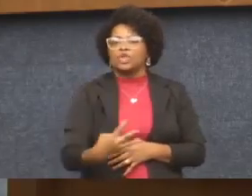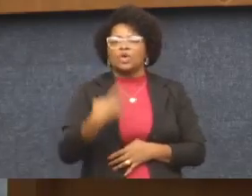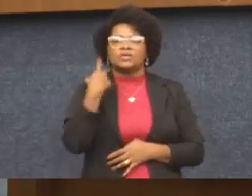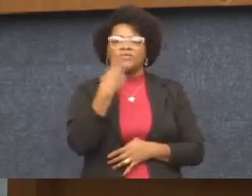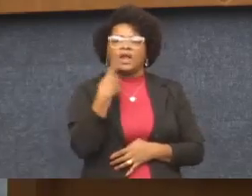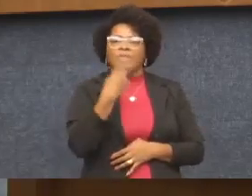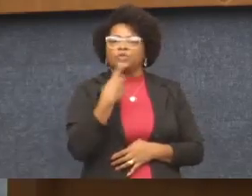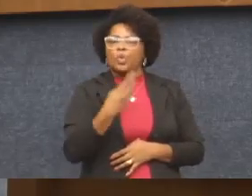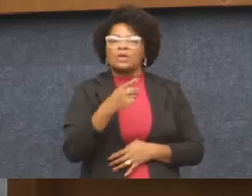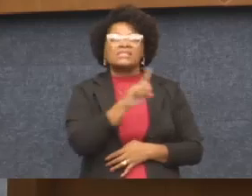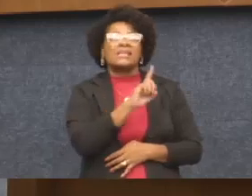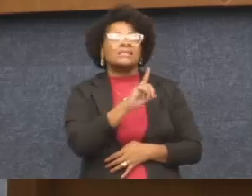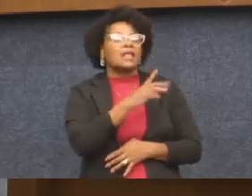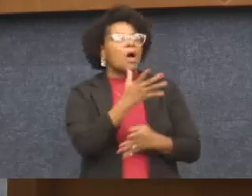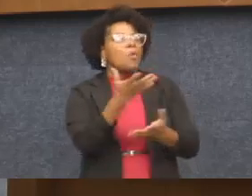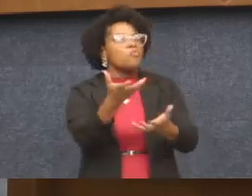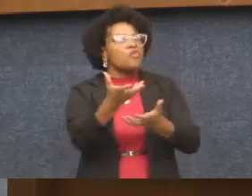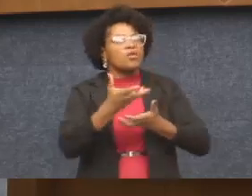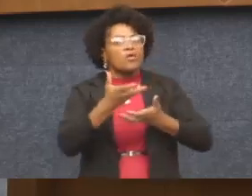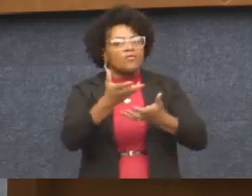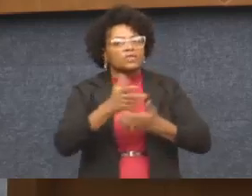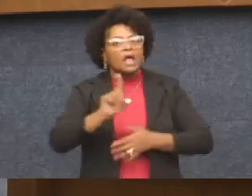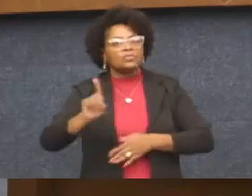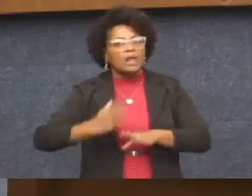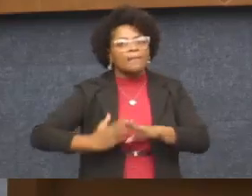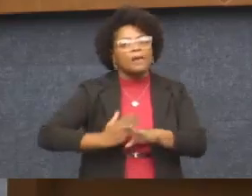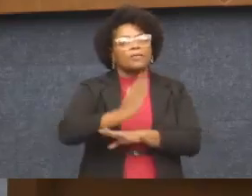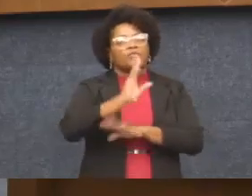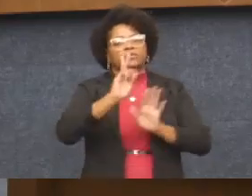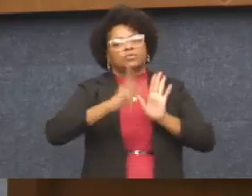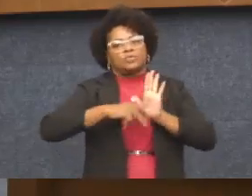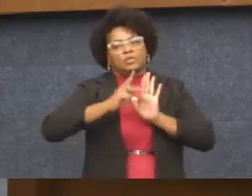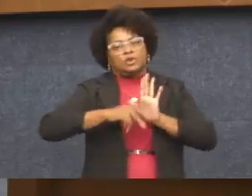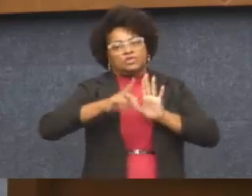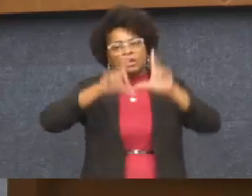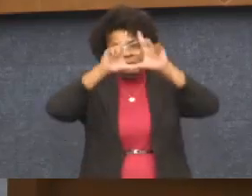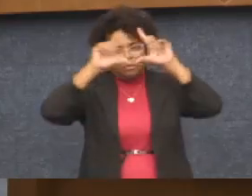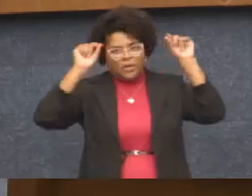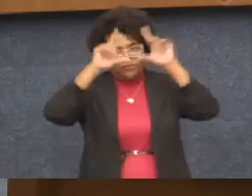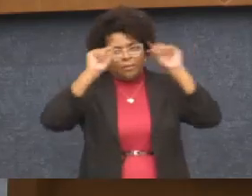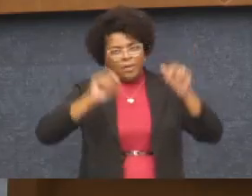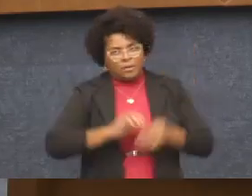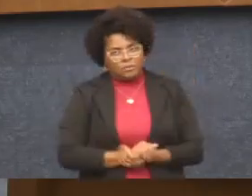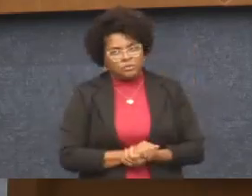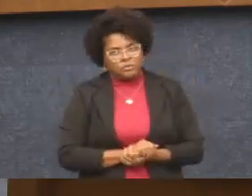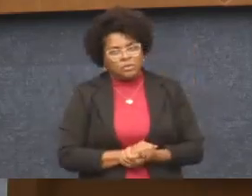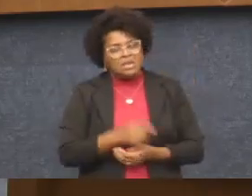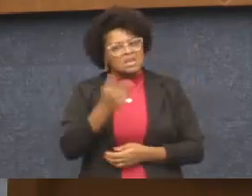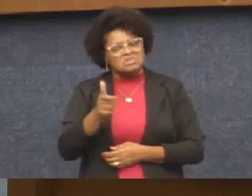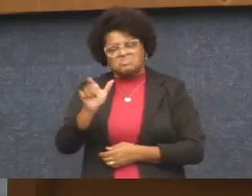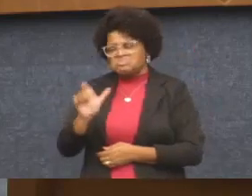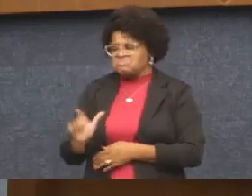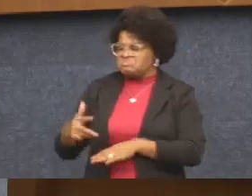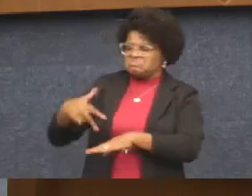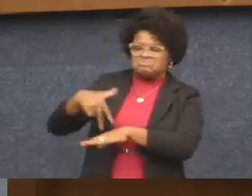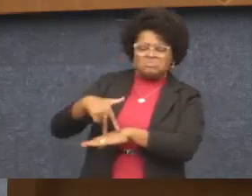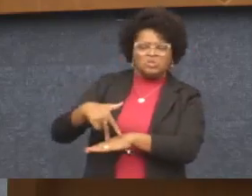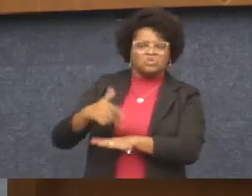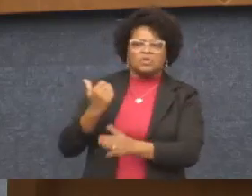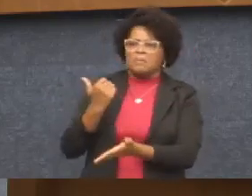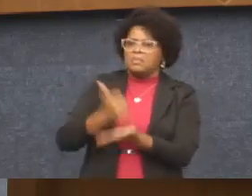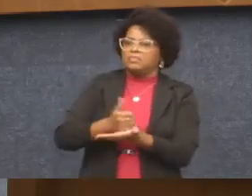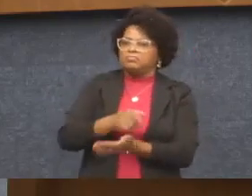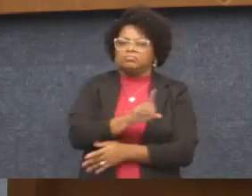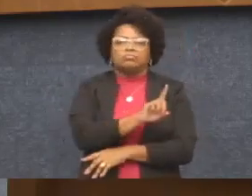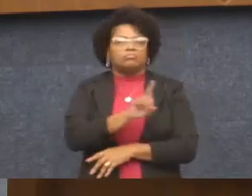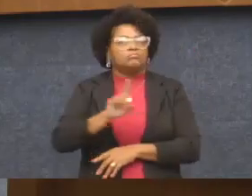não foram avisados da sanção do projeto do piso da enfermagem. Isso não é uma postura positiva para